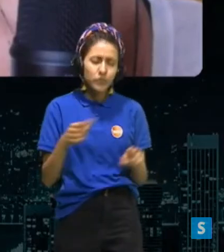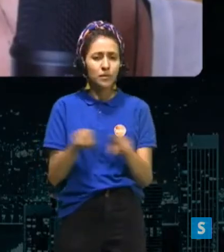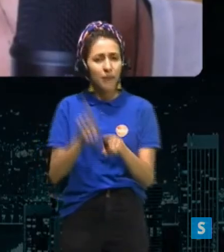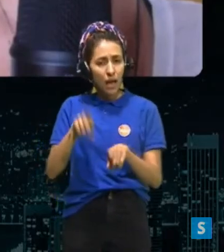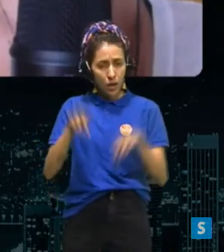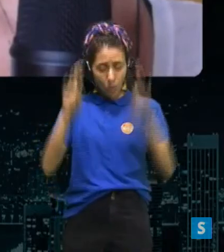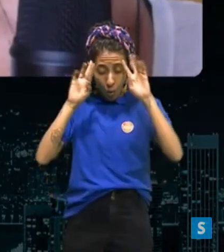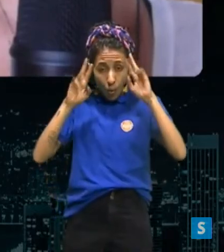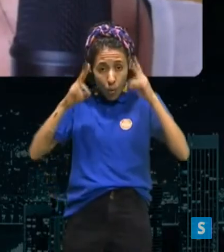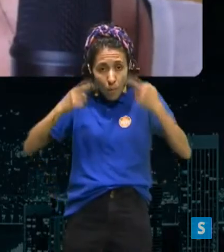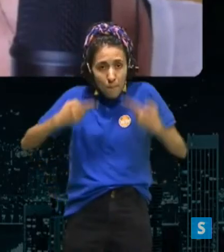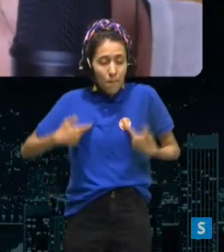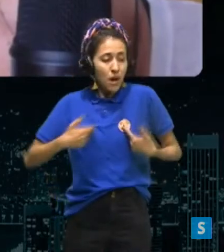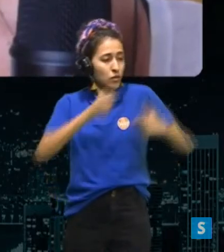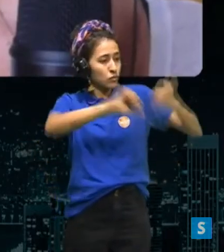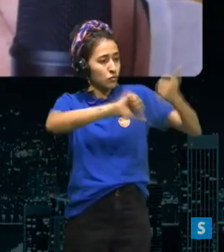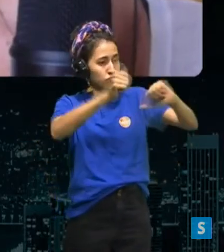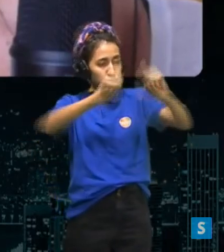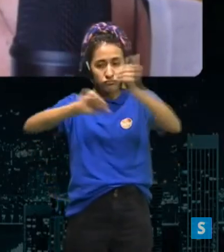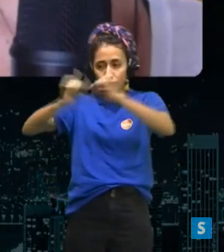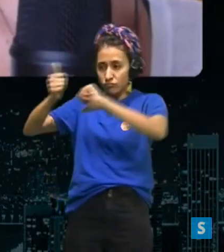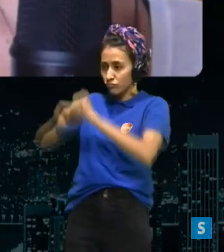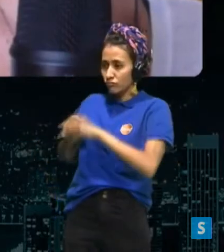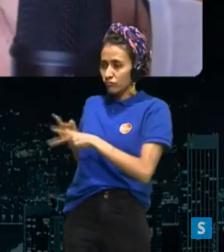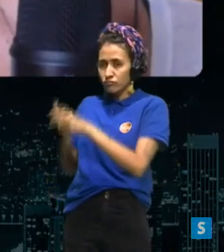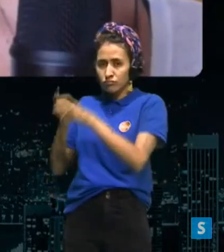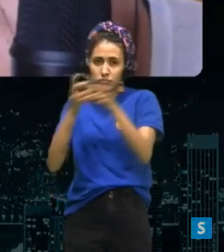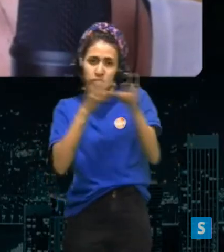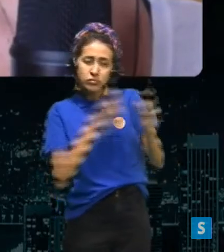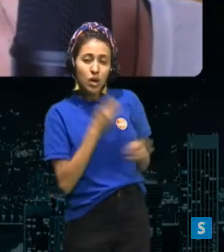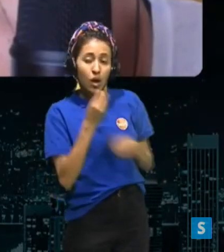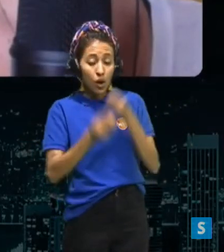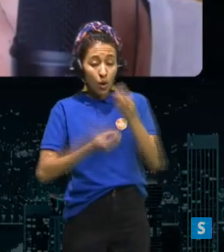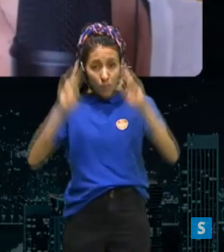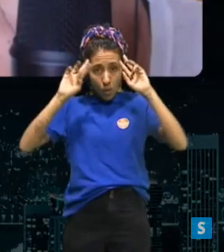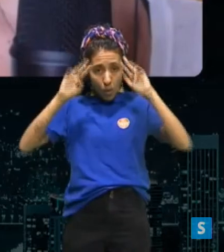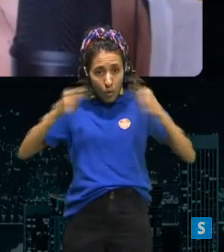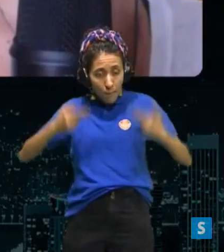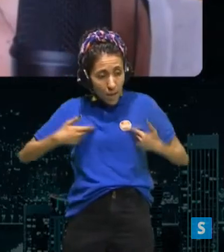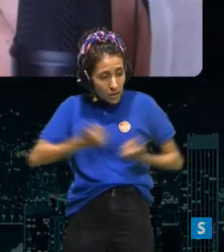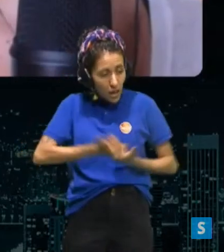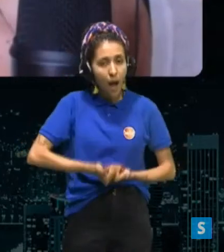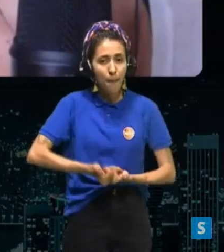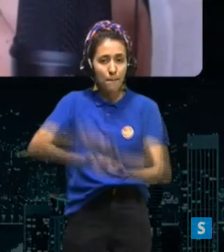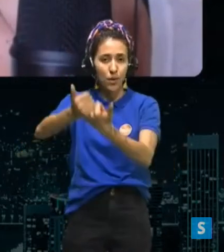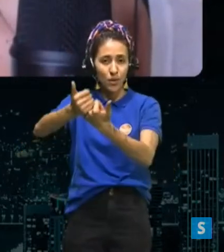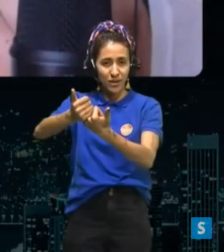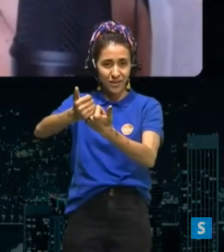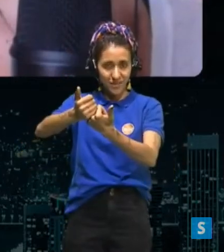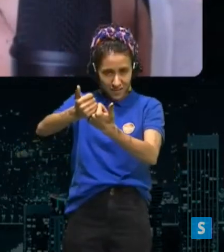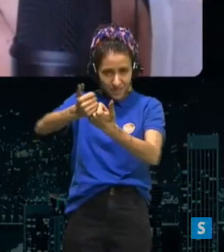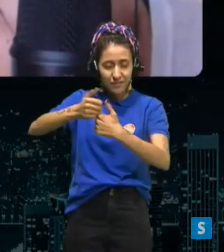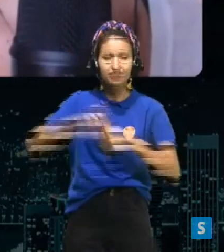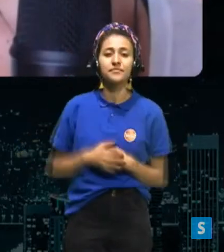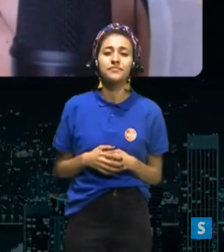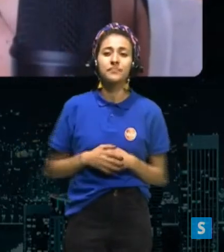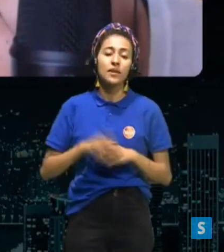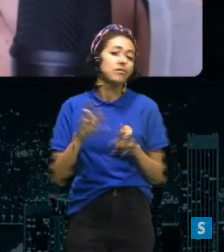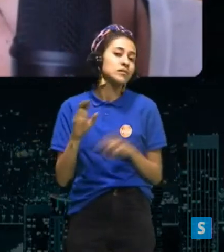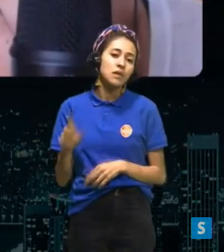humanos como a gente pode ir apoiar o ser humano e não só